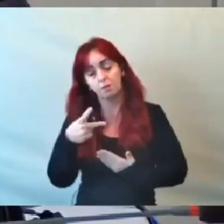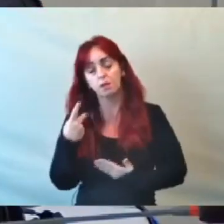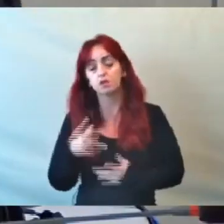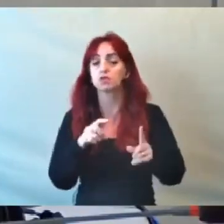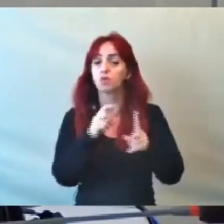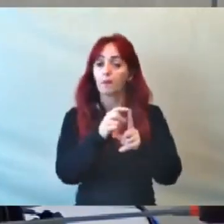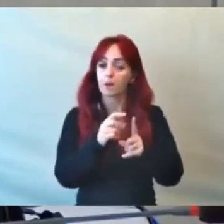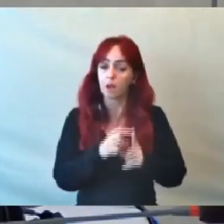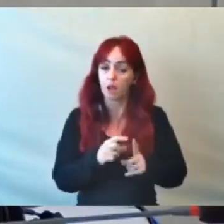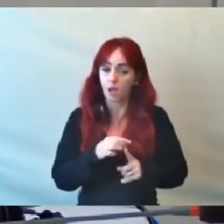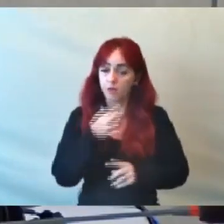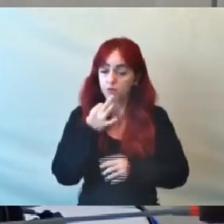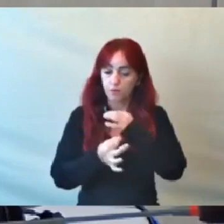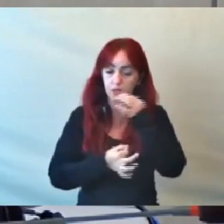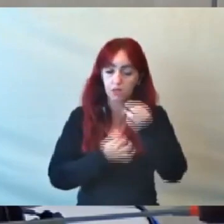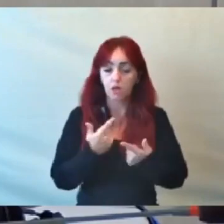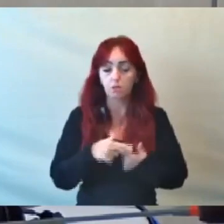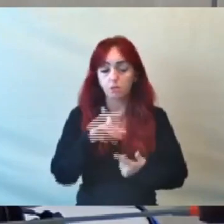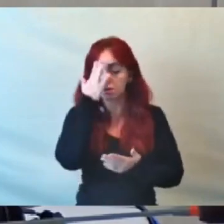senhora...